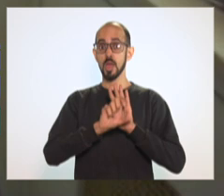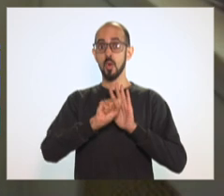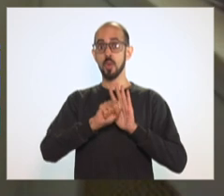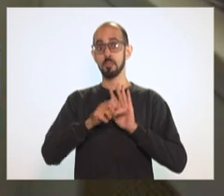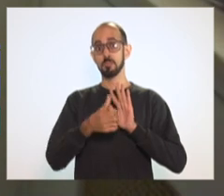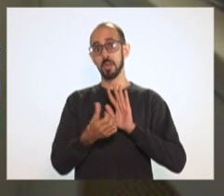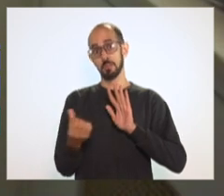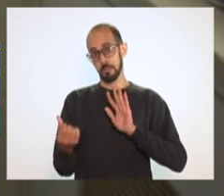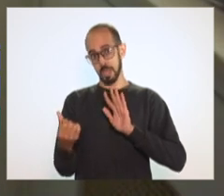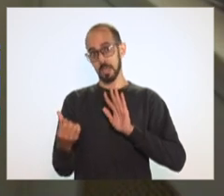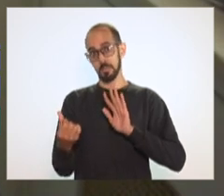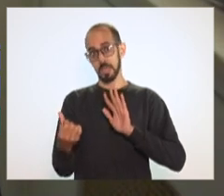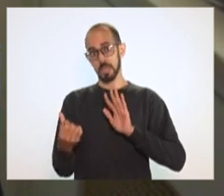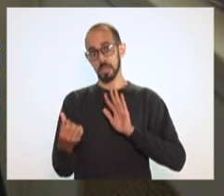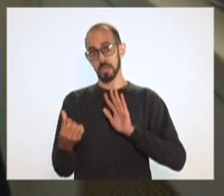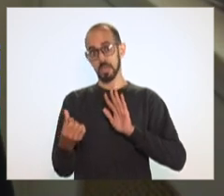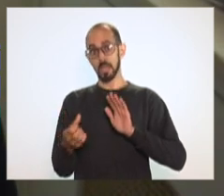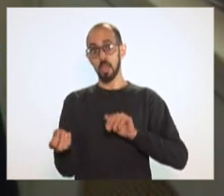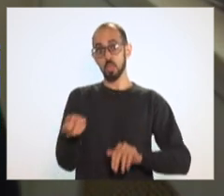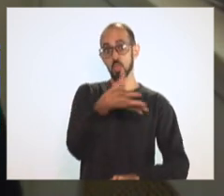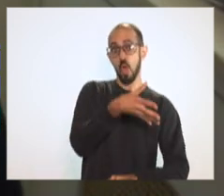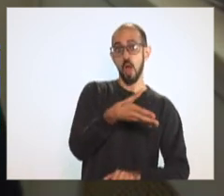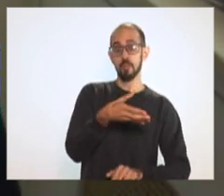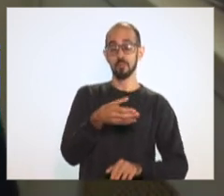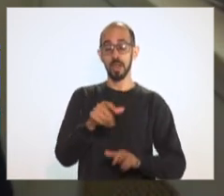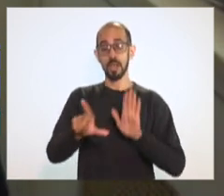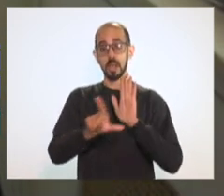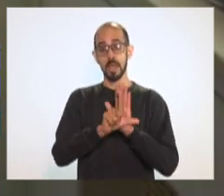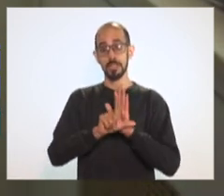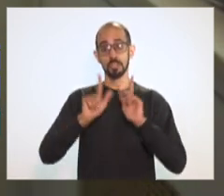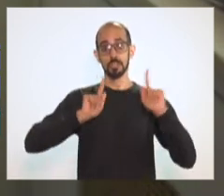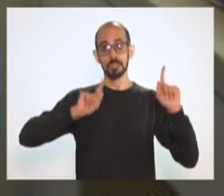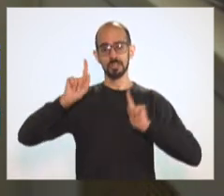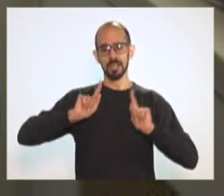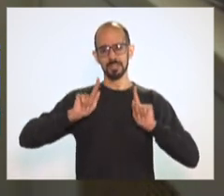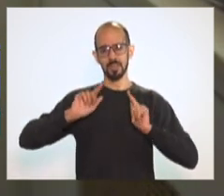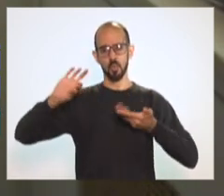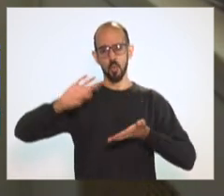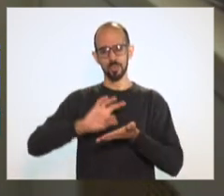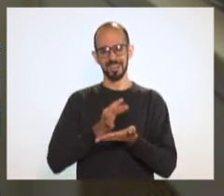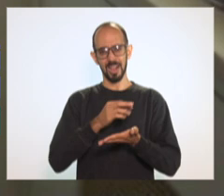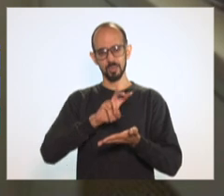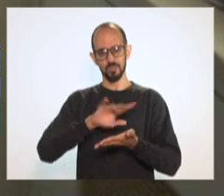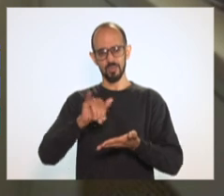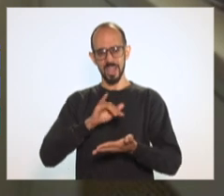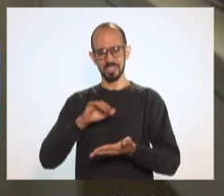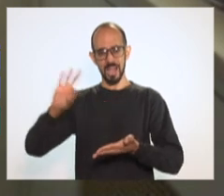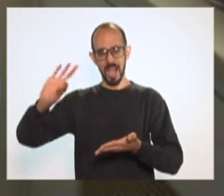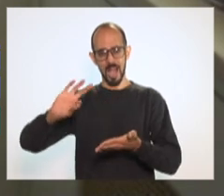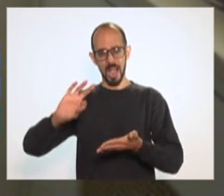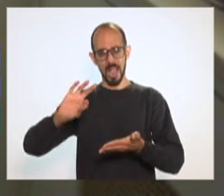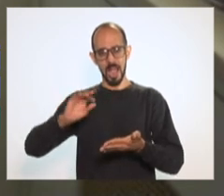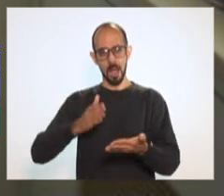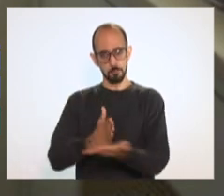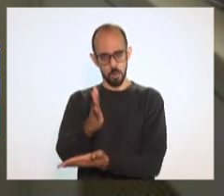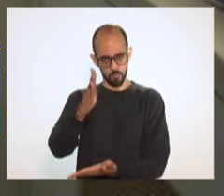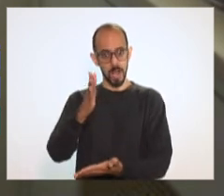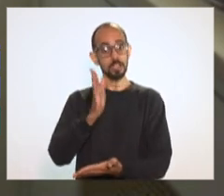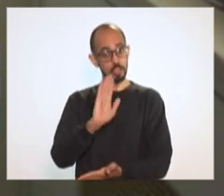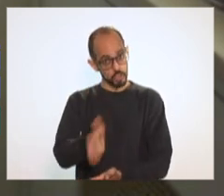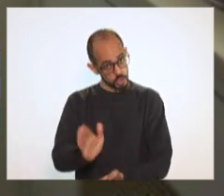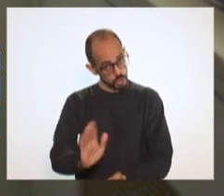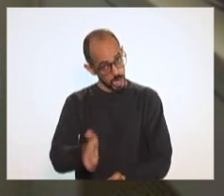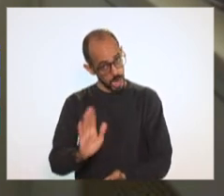E a nova lei das licitações e contratos, que está para ser sancionada, já foi aprovada no